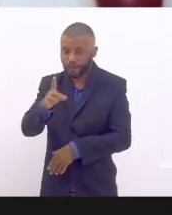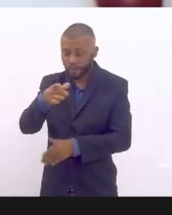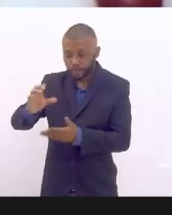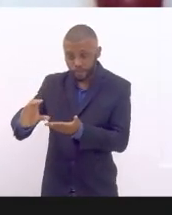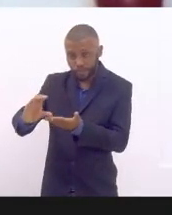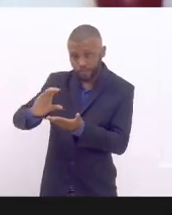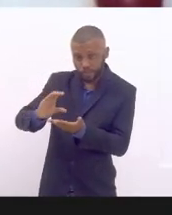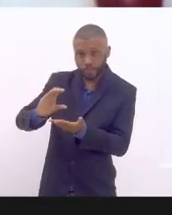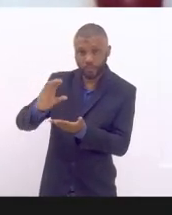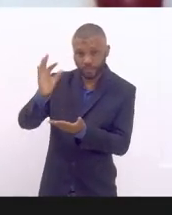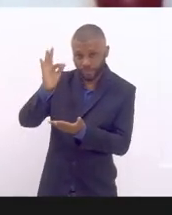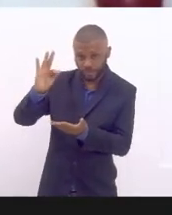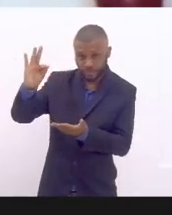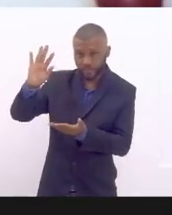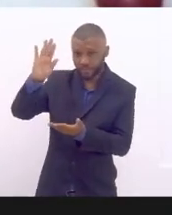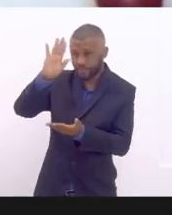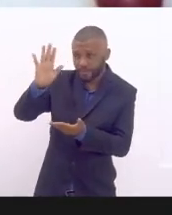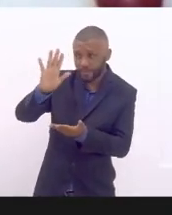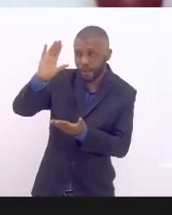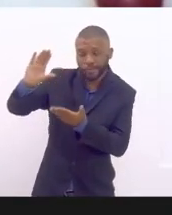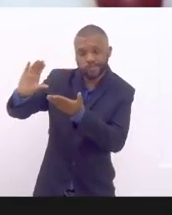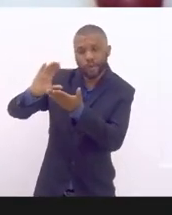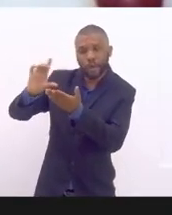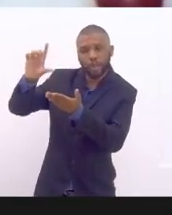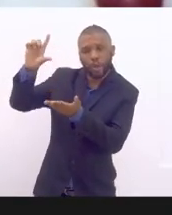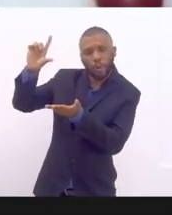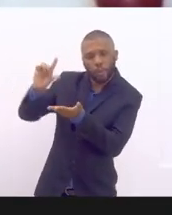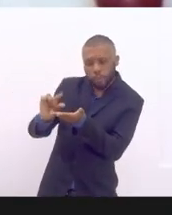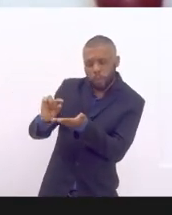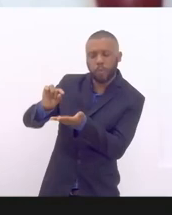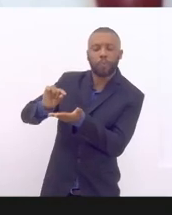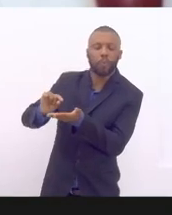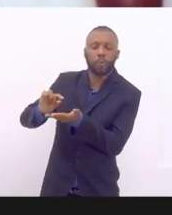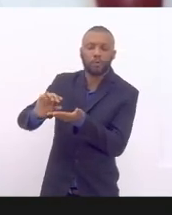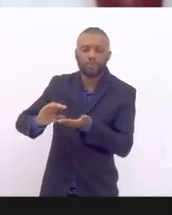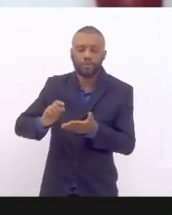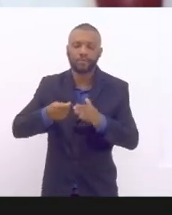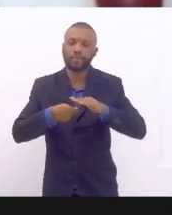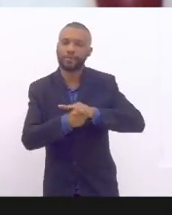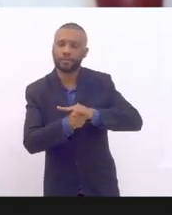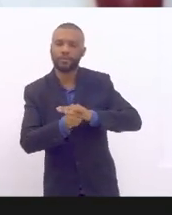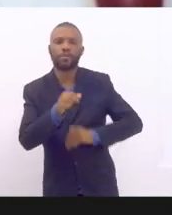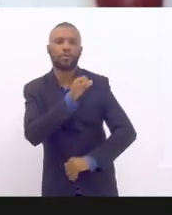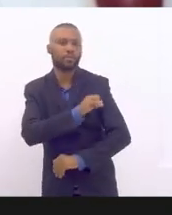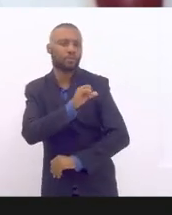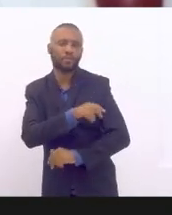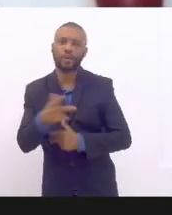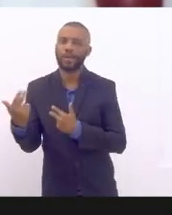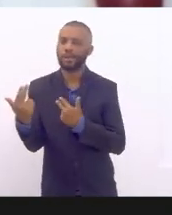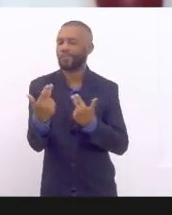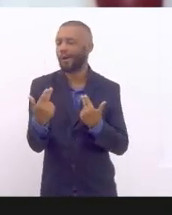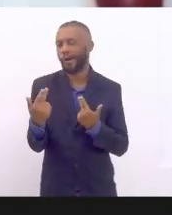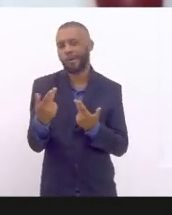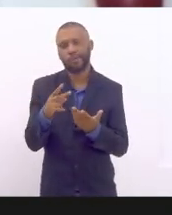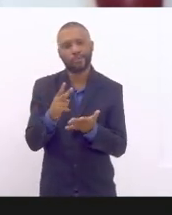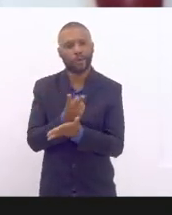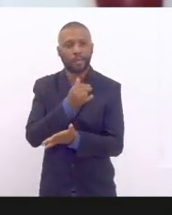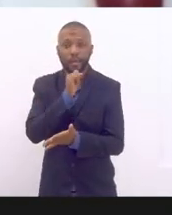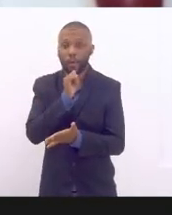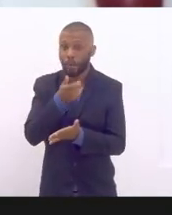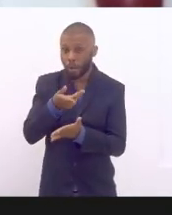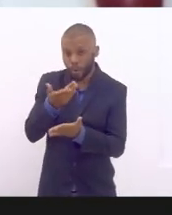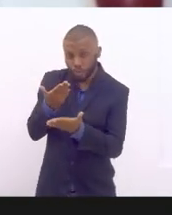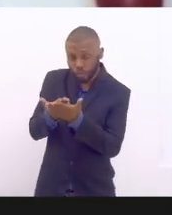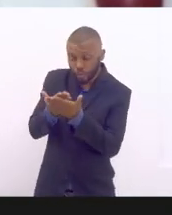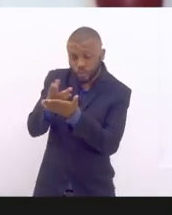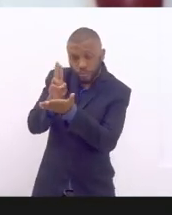recursos federais a menos que estão sendo abordados no estado do Rio como ocorre no estado só de uma universidade de Minas